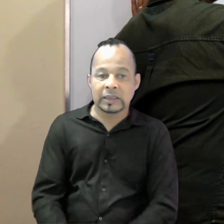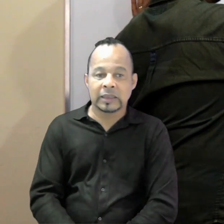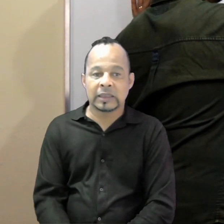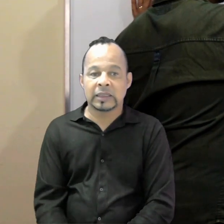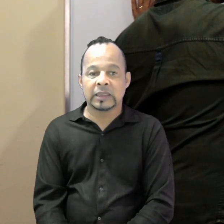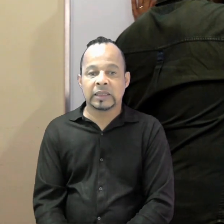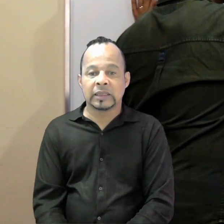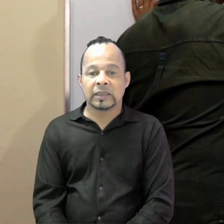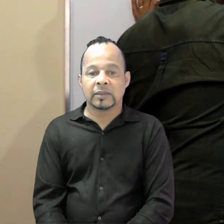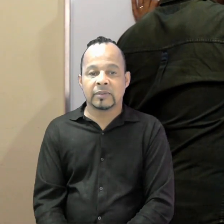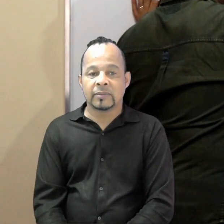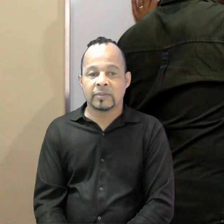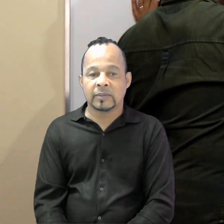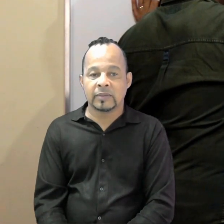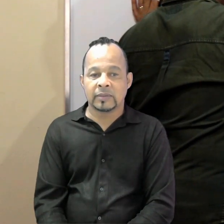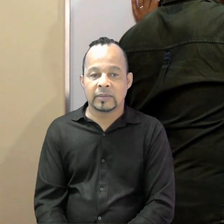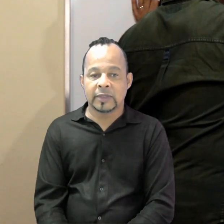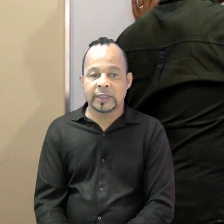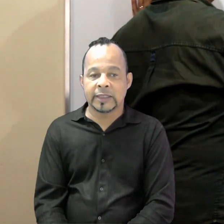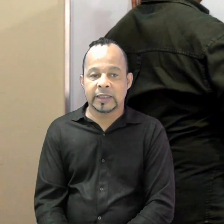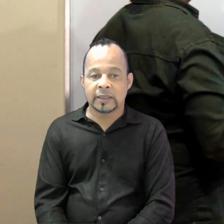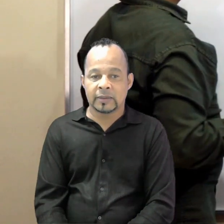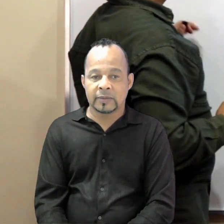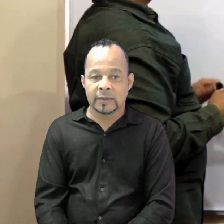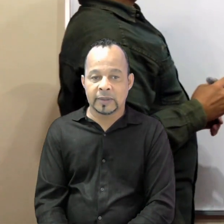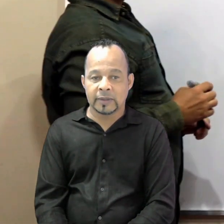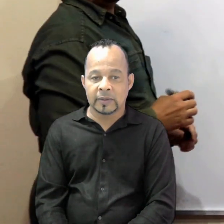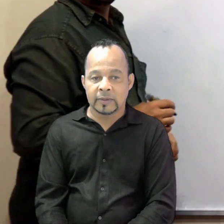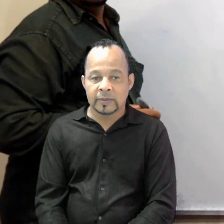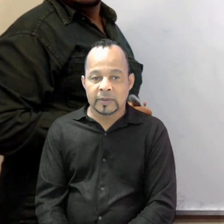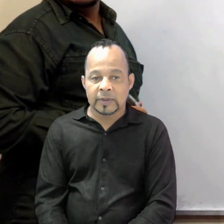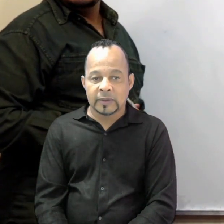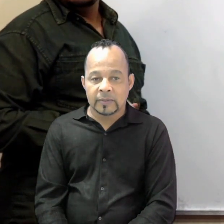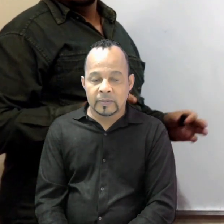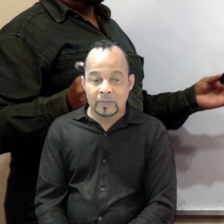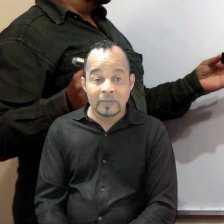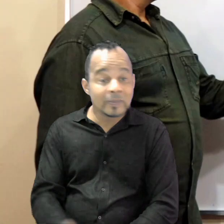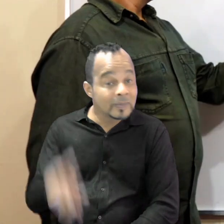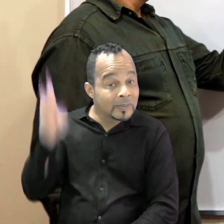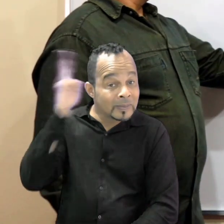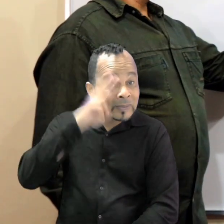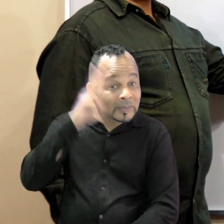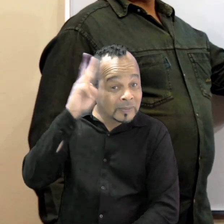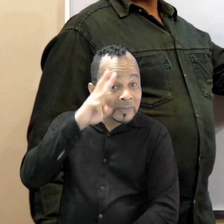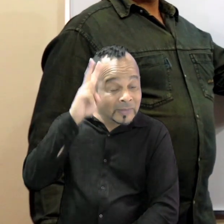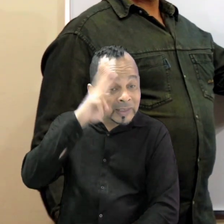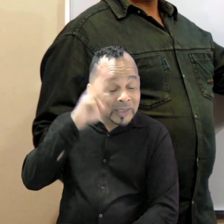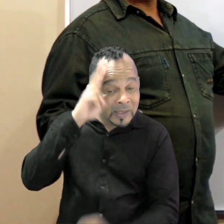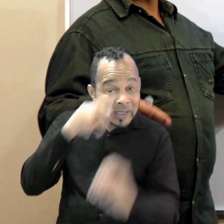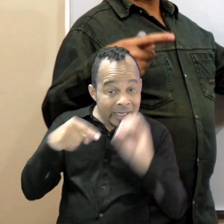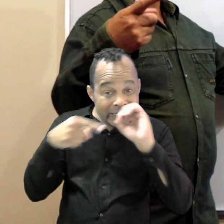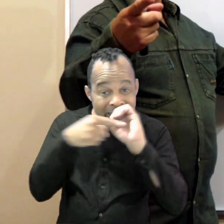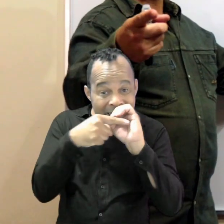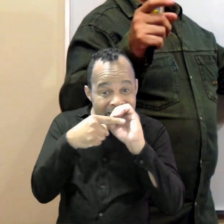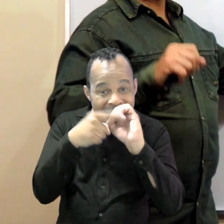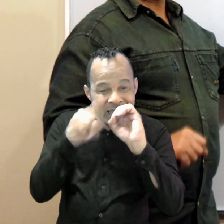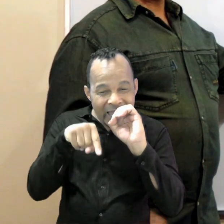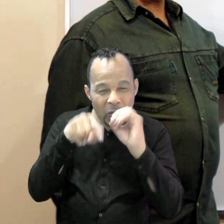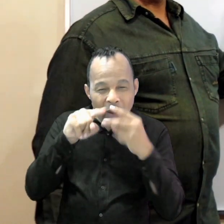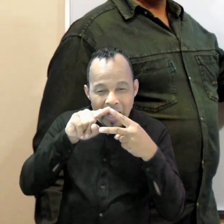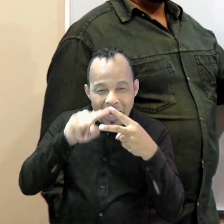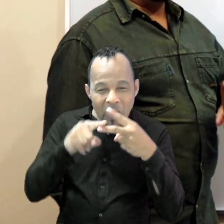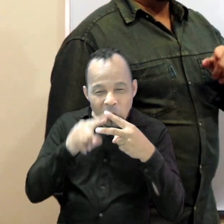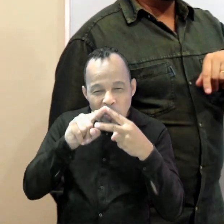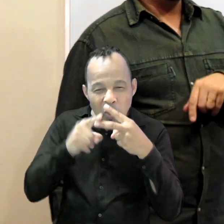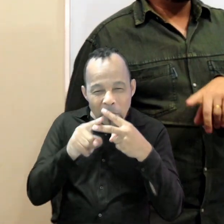vetor B, seno do ângulo entre eles. Lembrando que esse θ é o menor ângulo